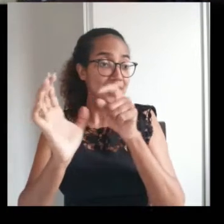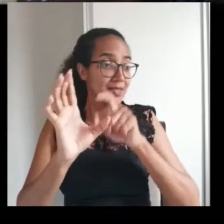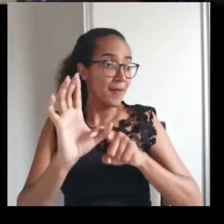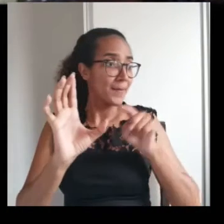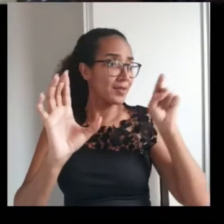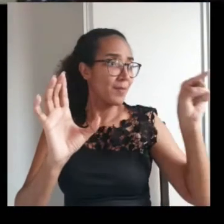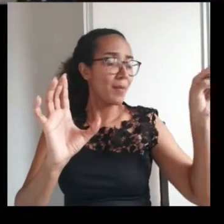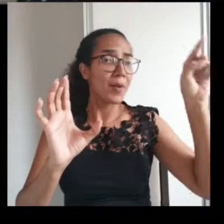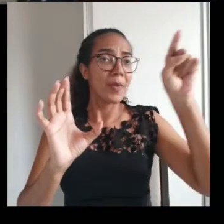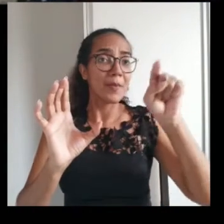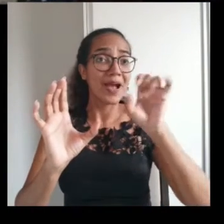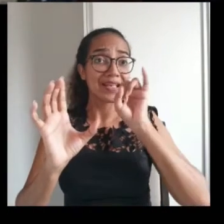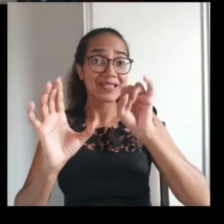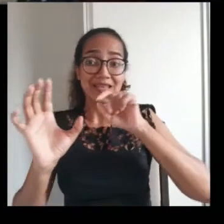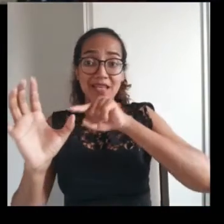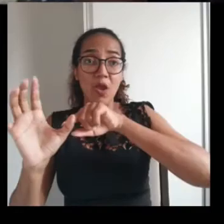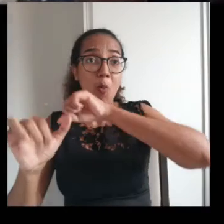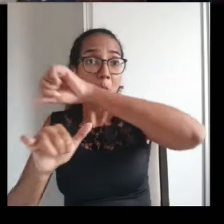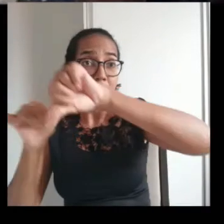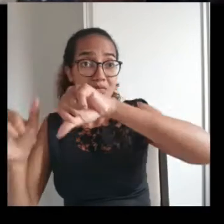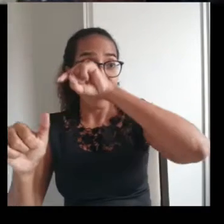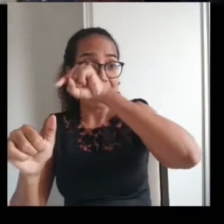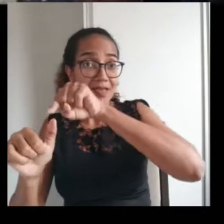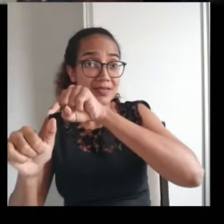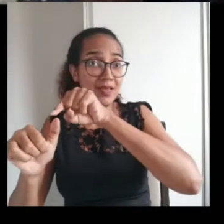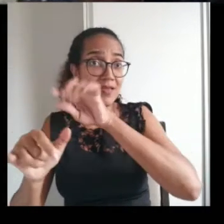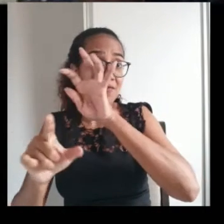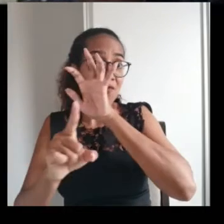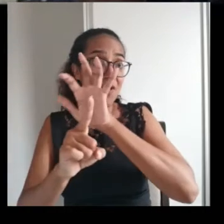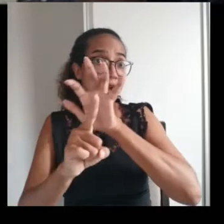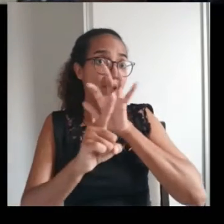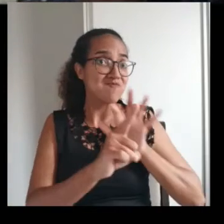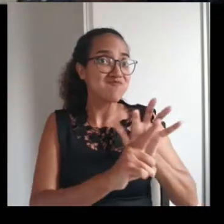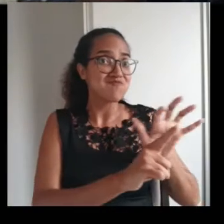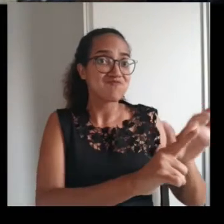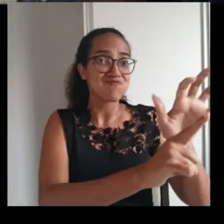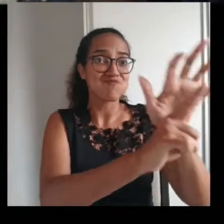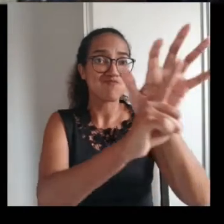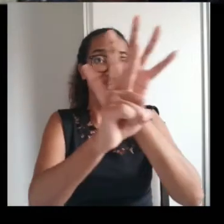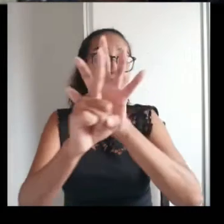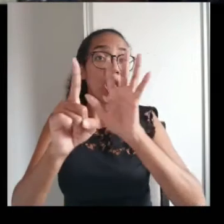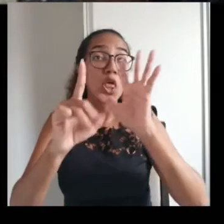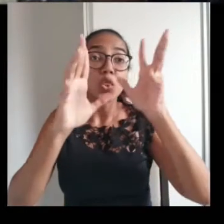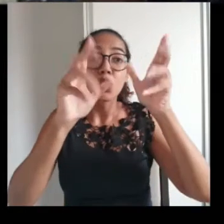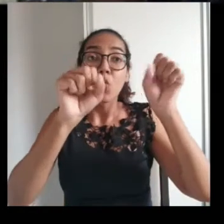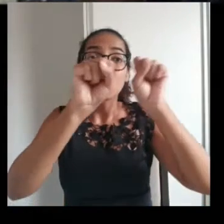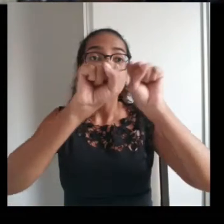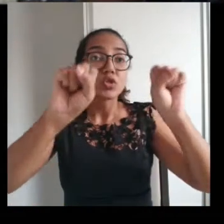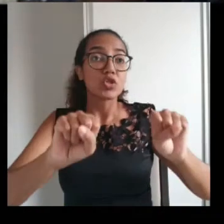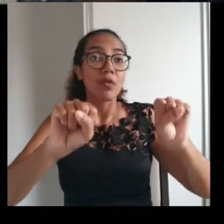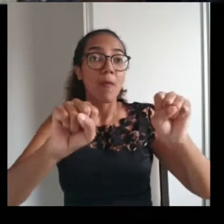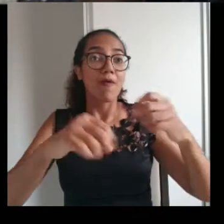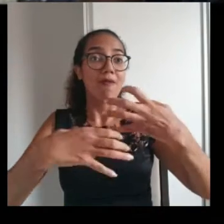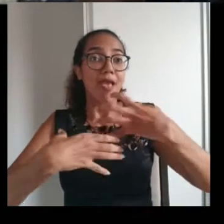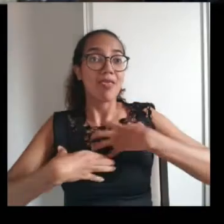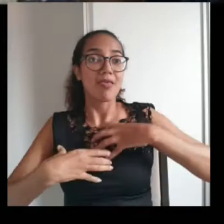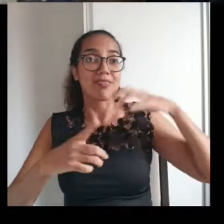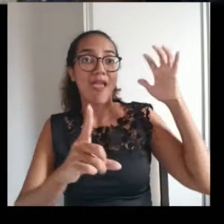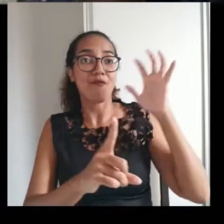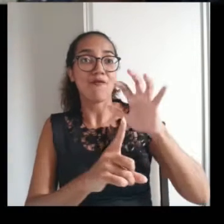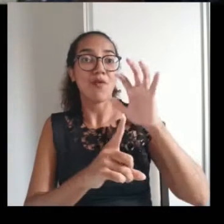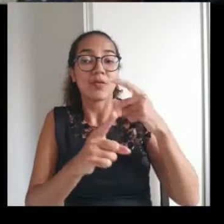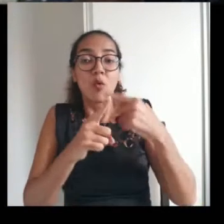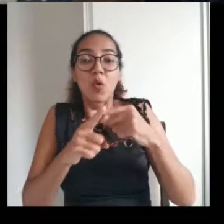por exemplo, eu vou acabar impactando o sistema todo, porque todo mundo usa esse cara. Então eu não tenho regra, tá vendo? Regra nenhuma. Isso aqui eu não